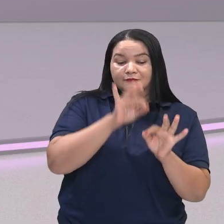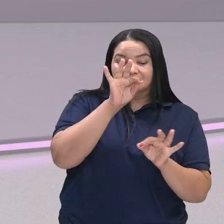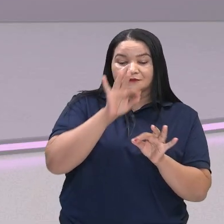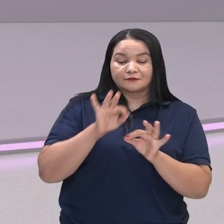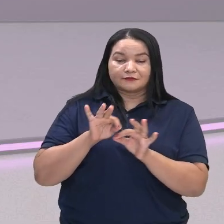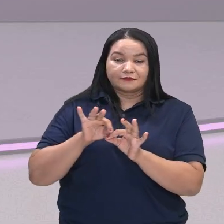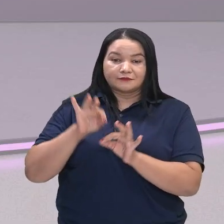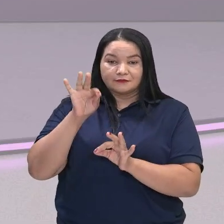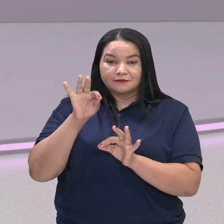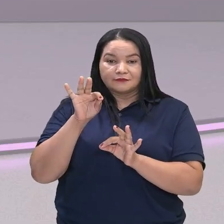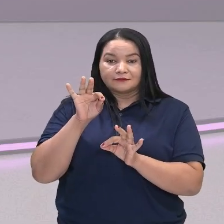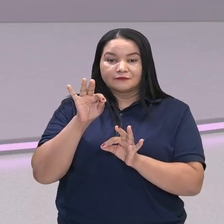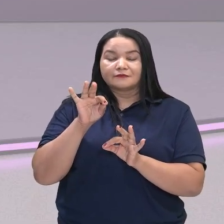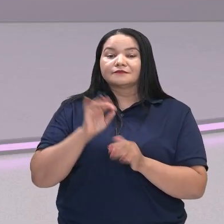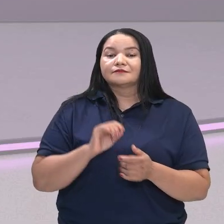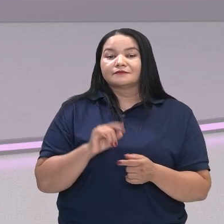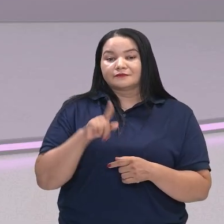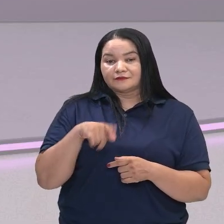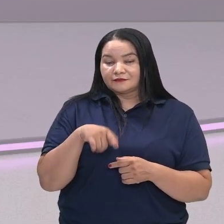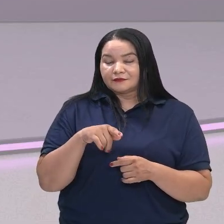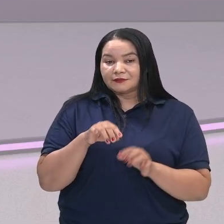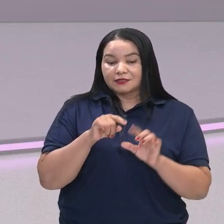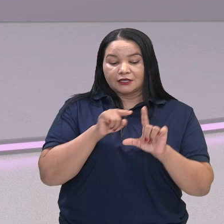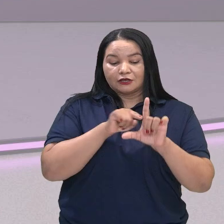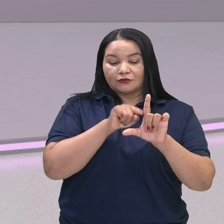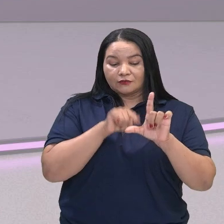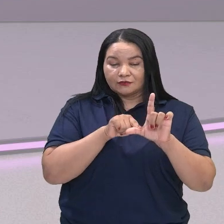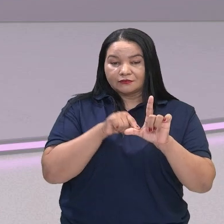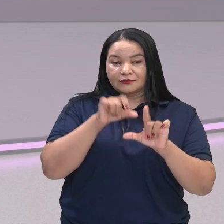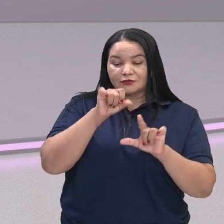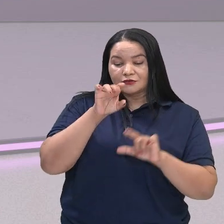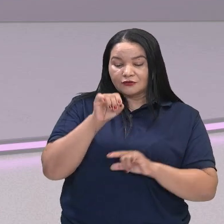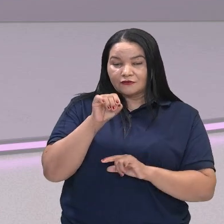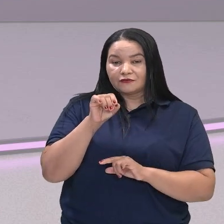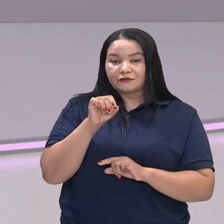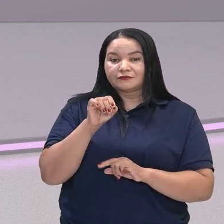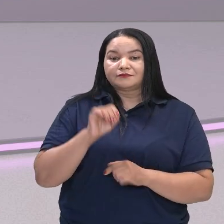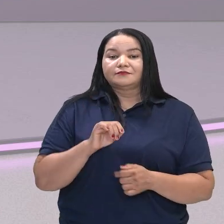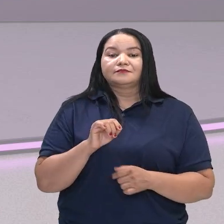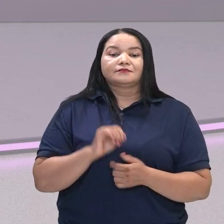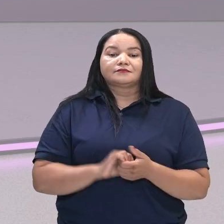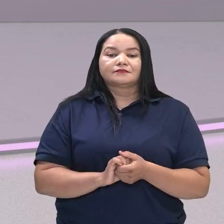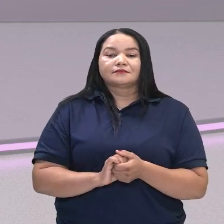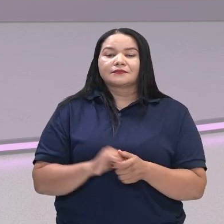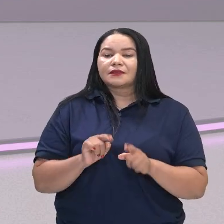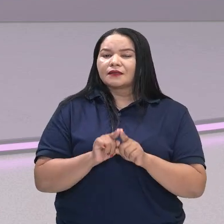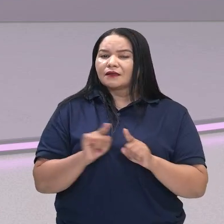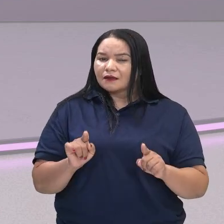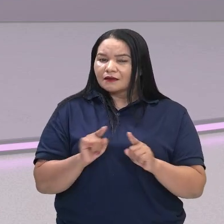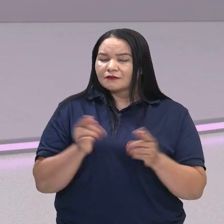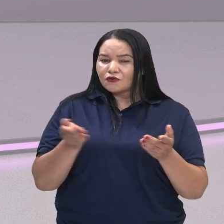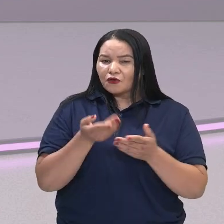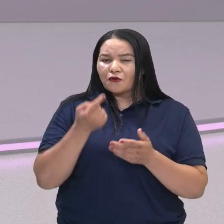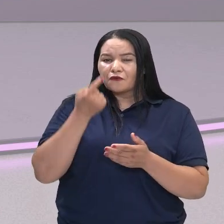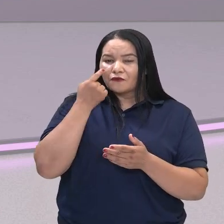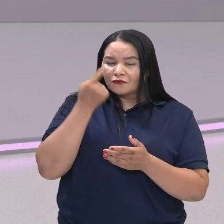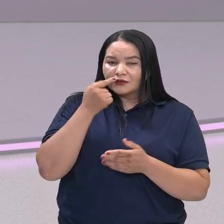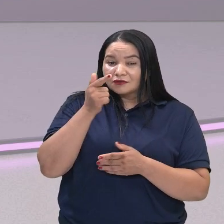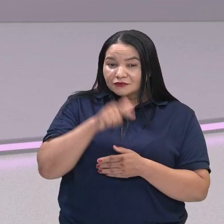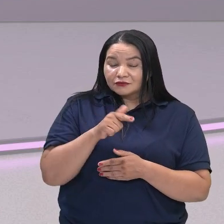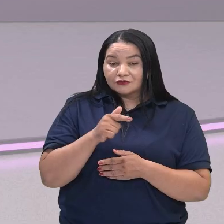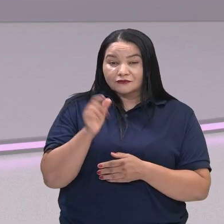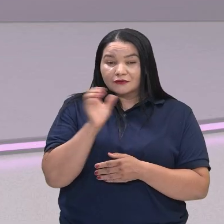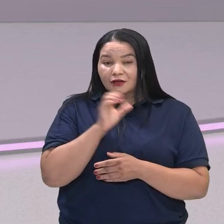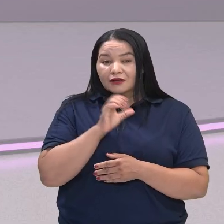sempre estar retinho, formando 90 graus ali com a base. Mas vamos ver aqui rapidinho, né, representado o que é